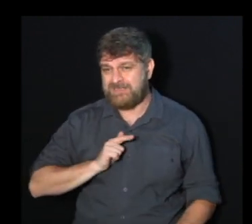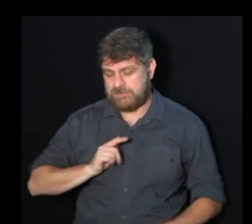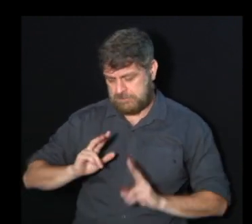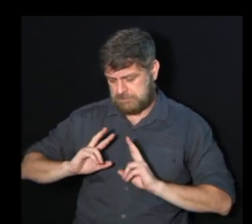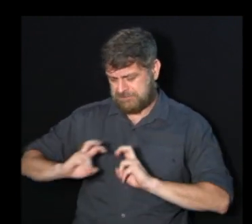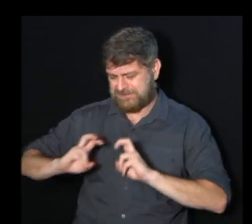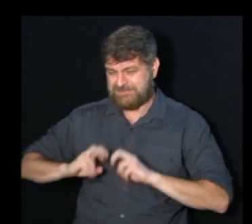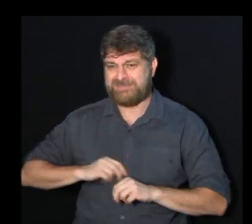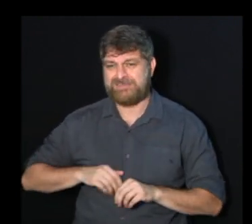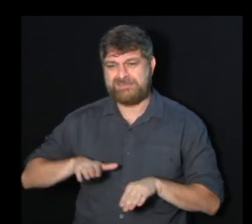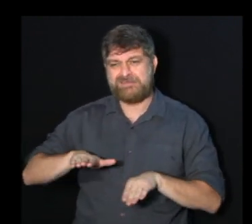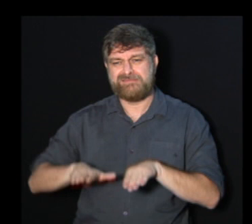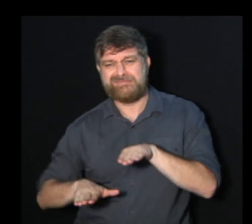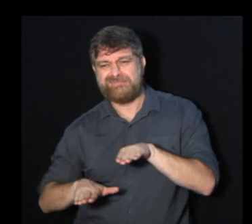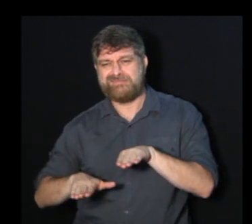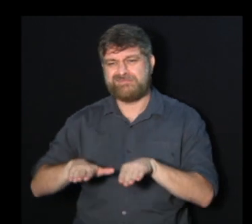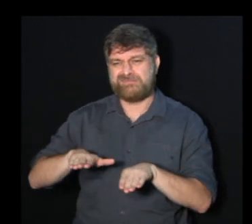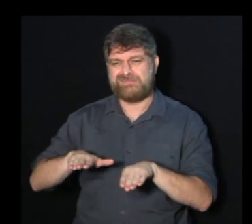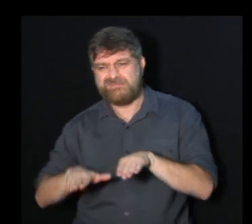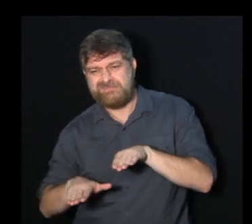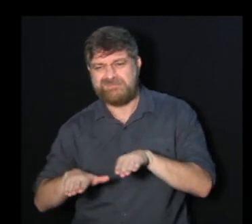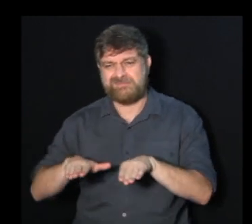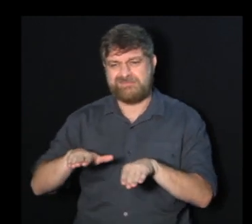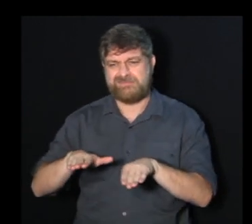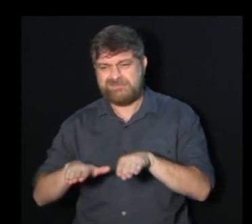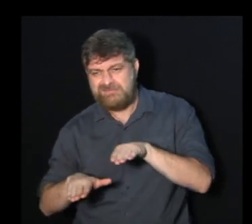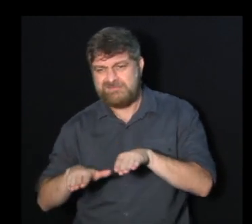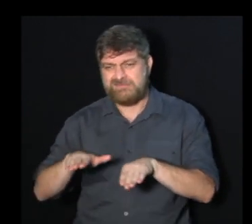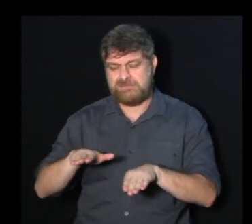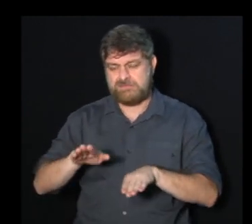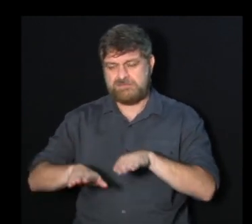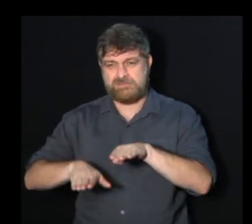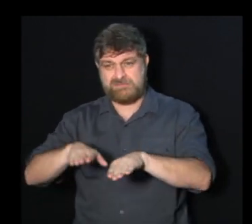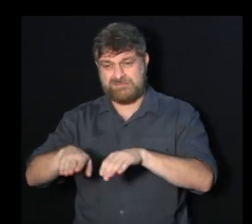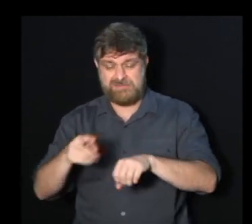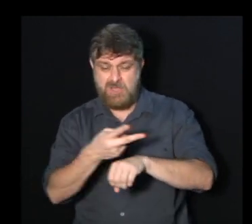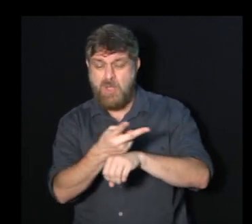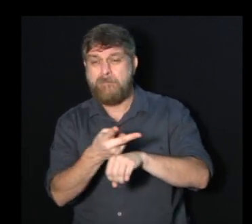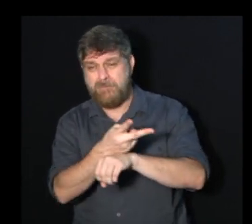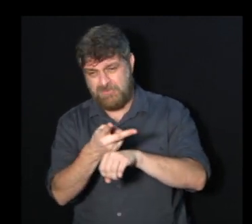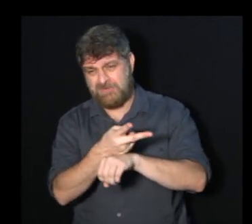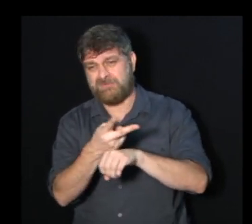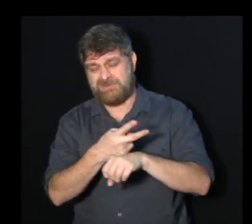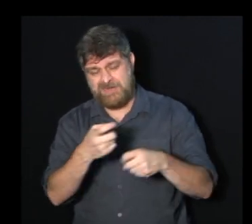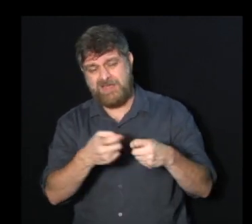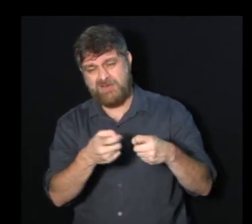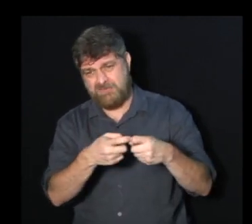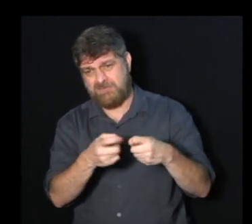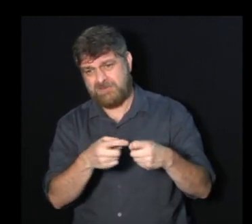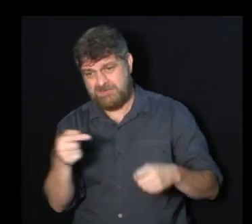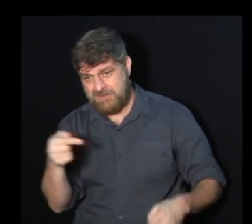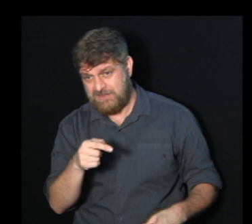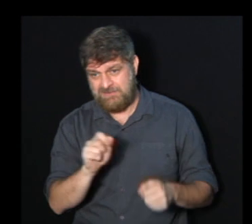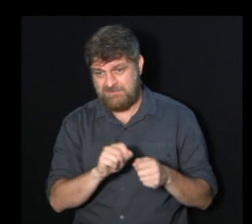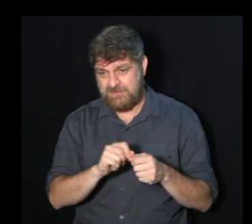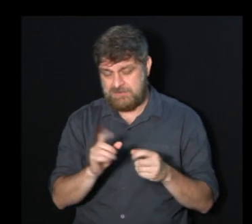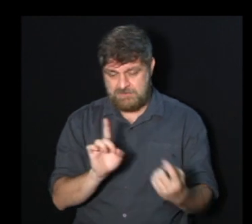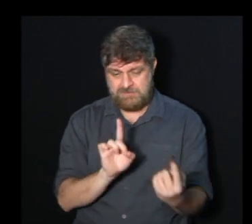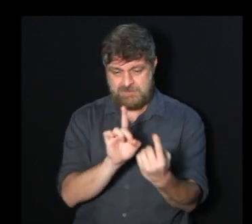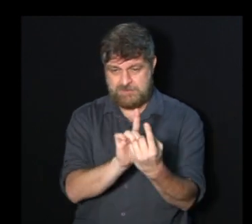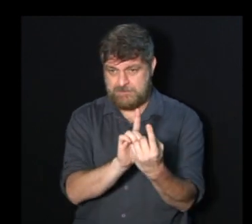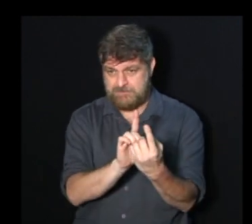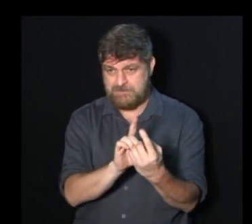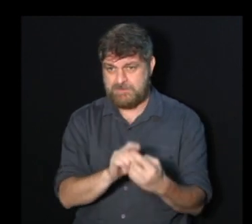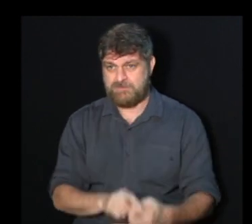poxa, eu piso, sei lá, eu estou pisando assim, mais assado, a ideia é procurar um profissional, ou um profissional médico, que vai fazer um atendimento e vai pedir, às